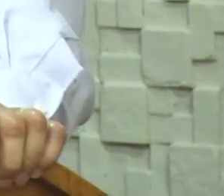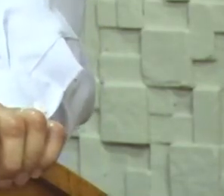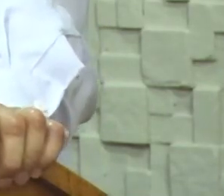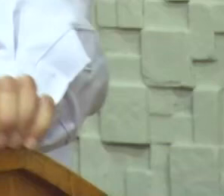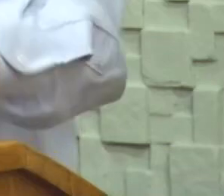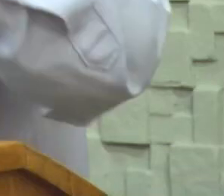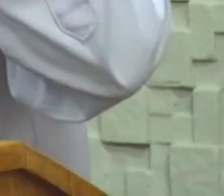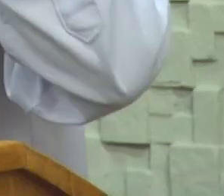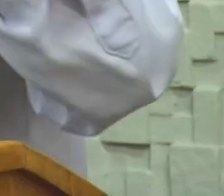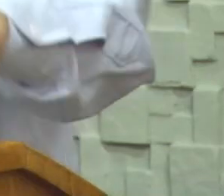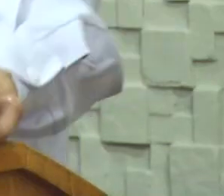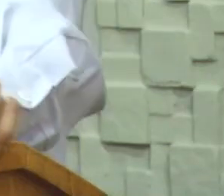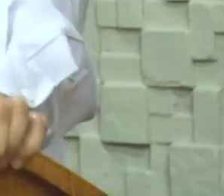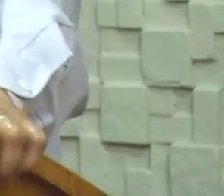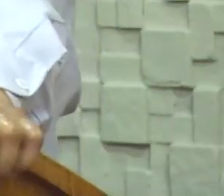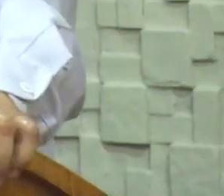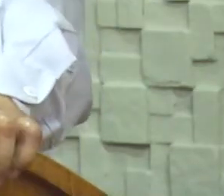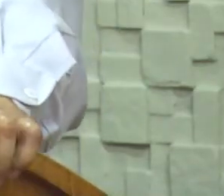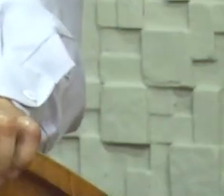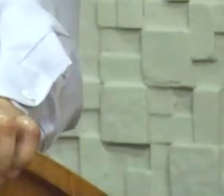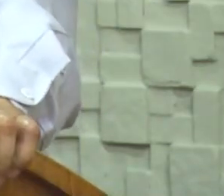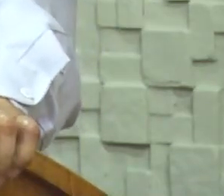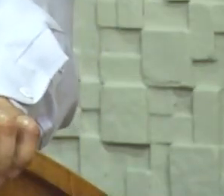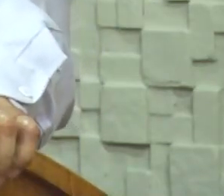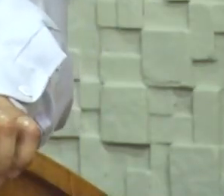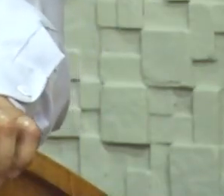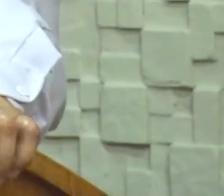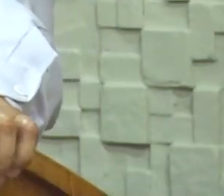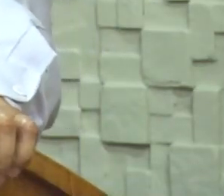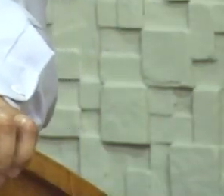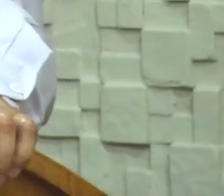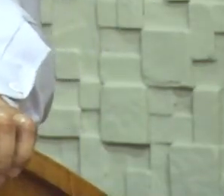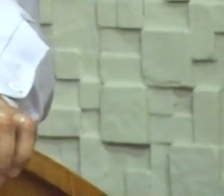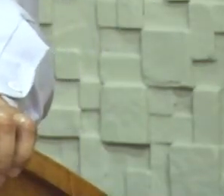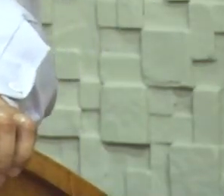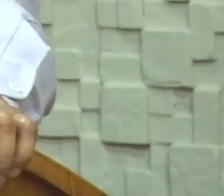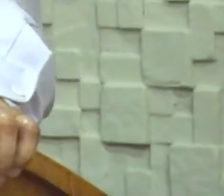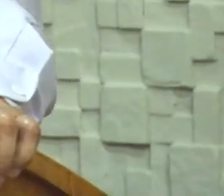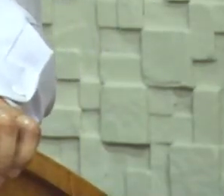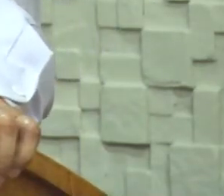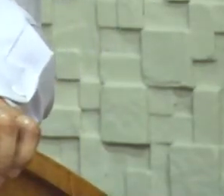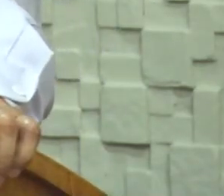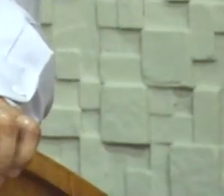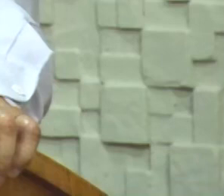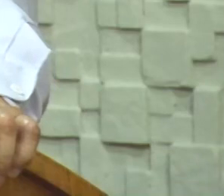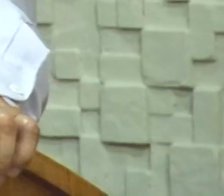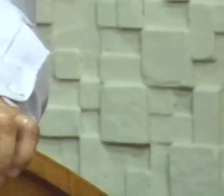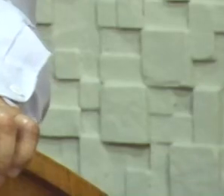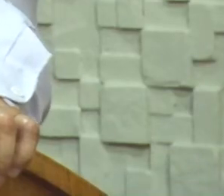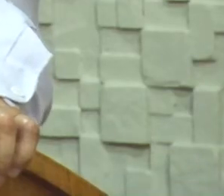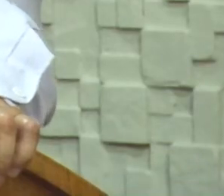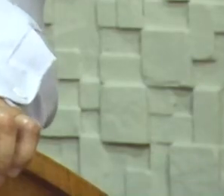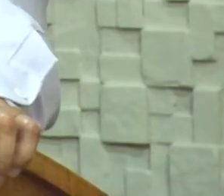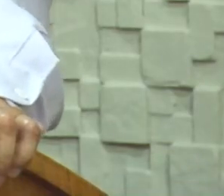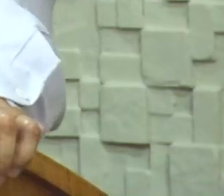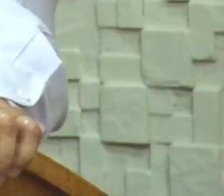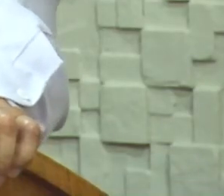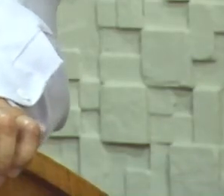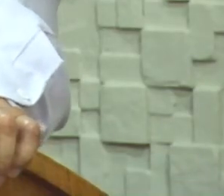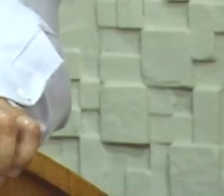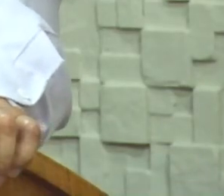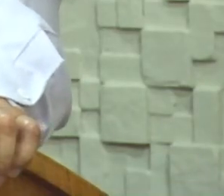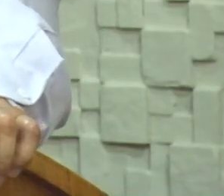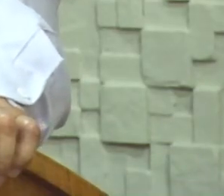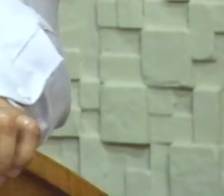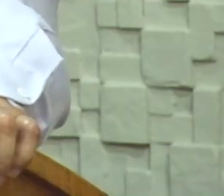vão lá, aos poucos, um de cada vez, para não dar aglomeração. Então, eles vieram pedir e solicitaram para nós que se fizesse o